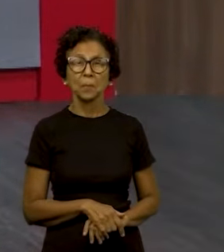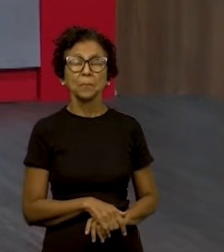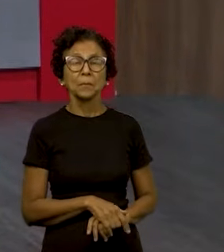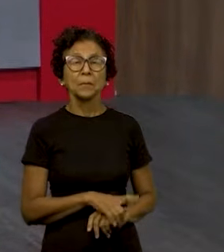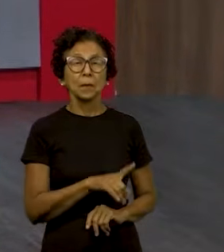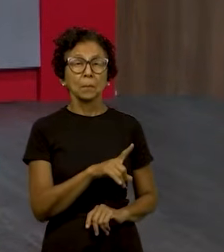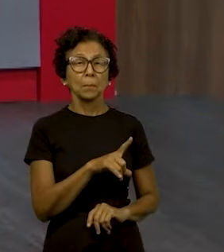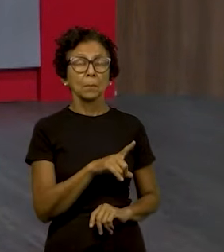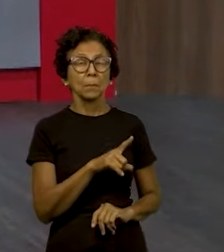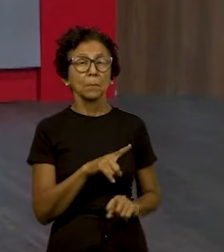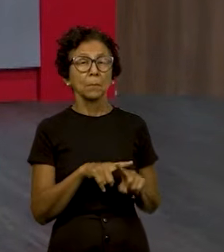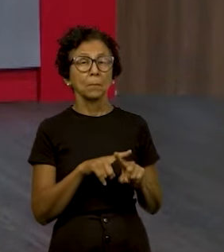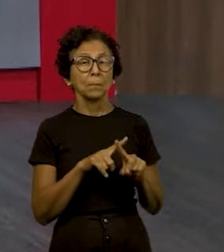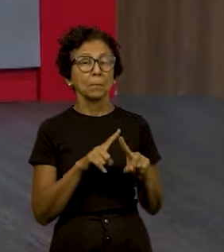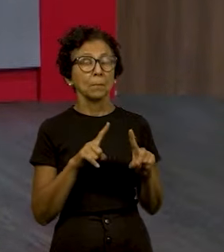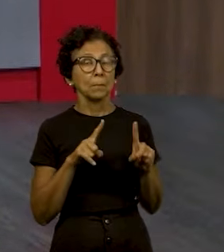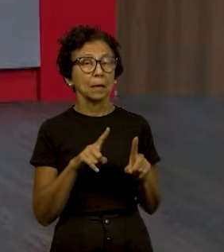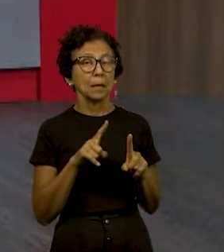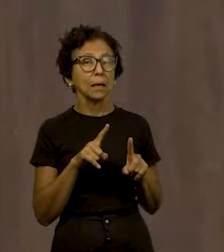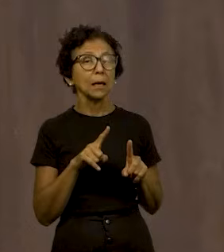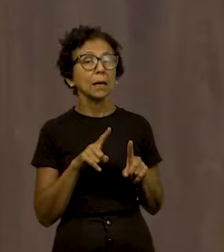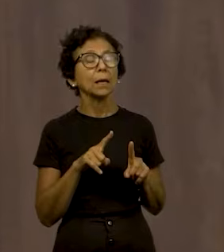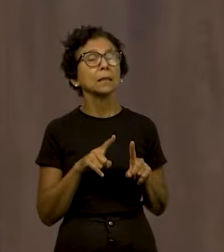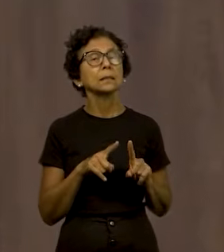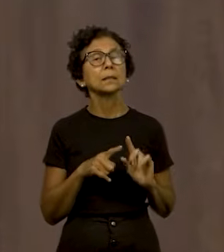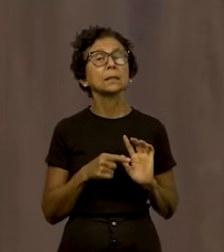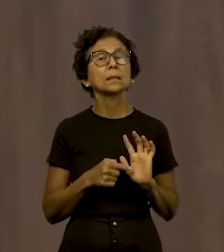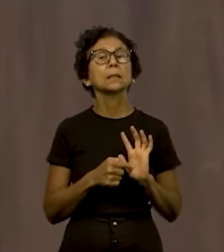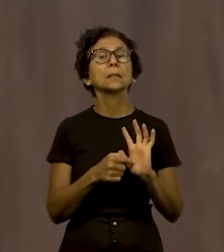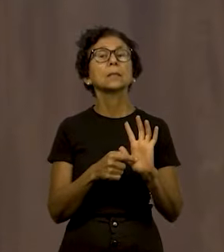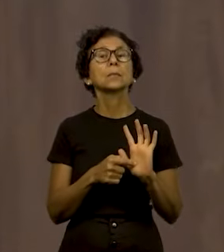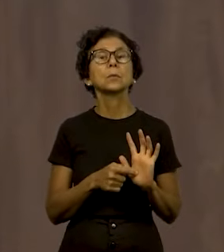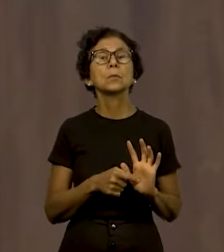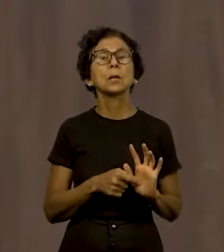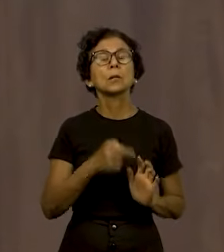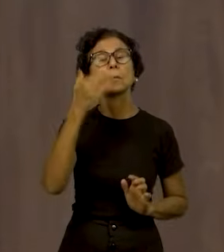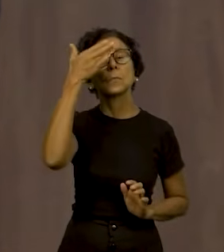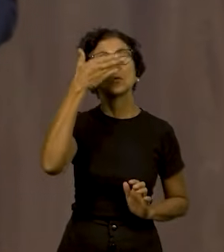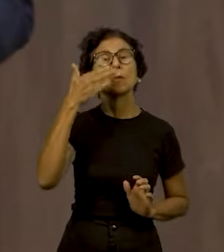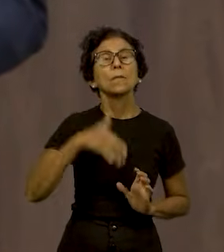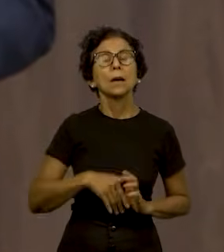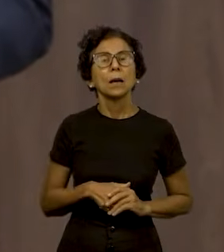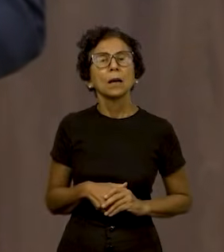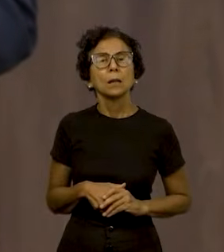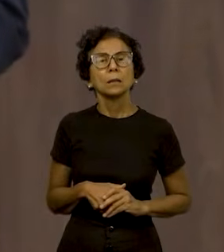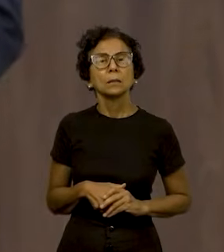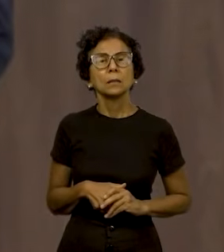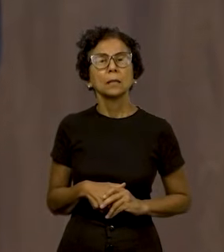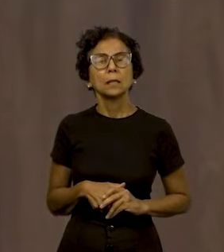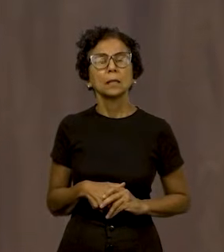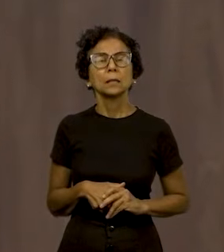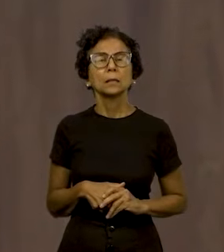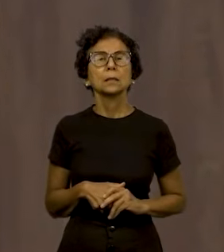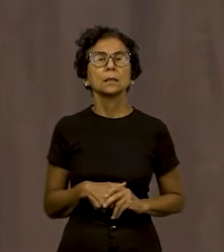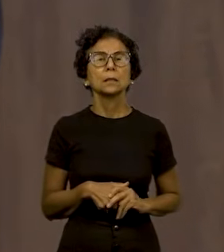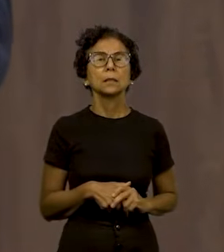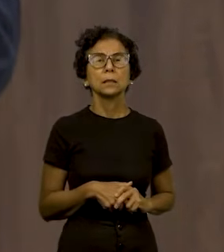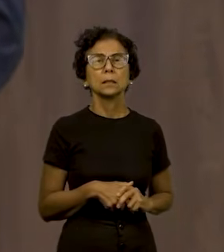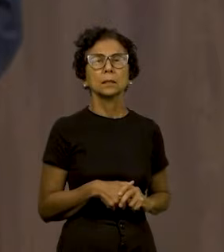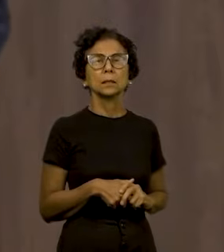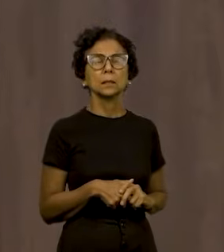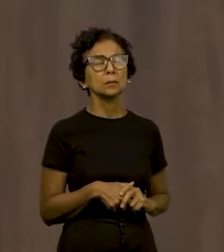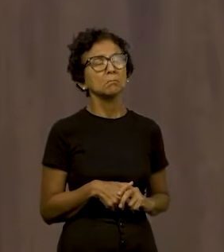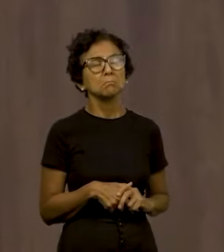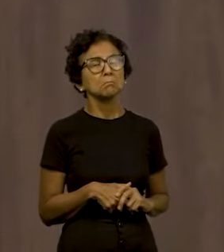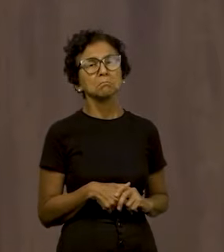ele queria mostrar que a cultura helenística era uma cultura forte. Então ele foi fazer